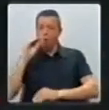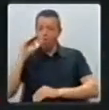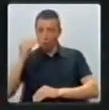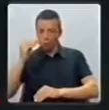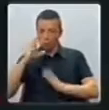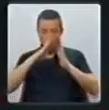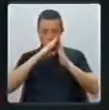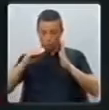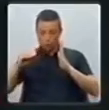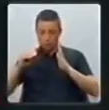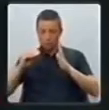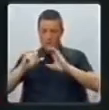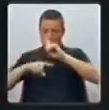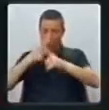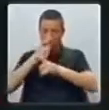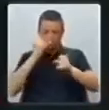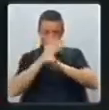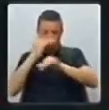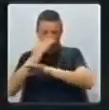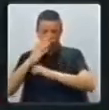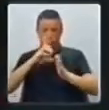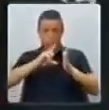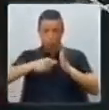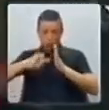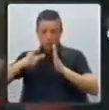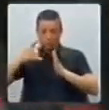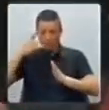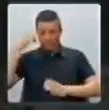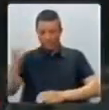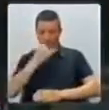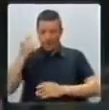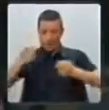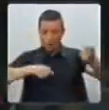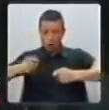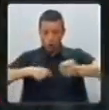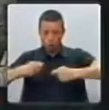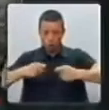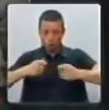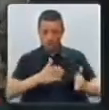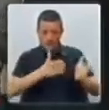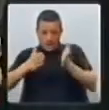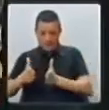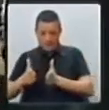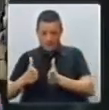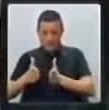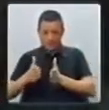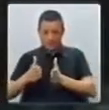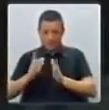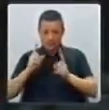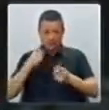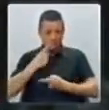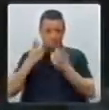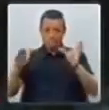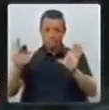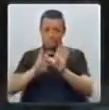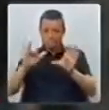protótipo, mas também um outro projeto em que a ideia era de negócio. Exatamente. Portanto, tivemos esta parte, esta categoria que é de Team Design, em que os participantes